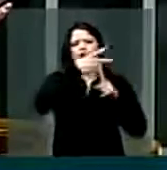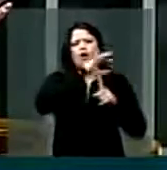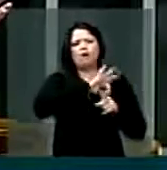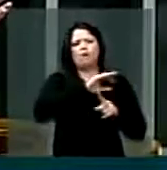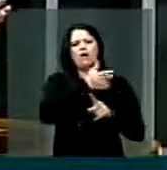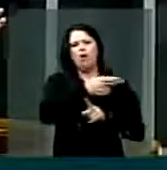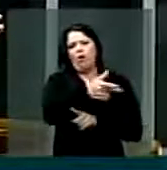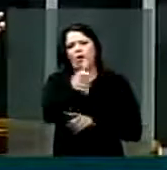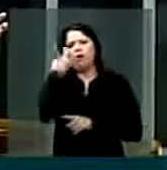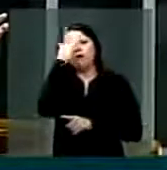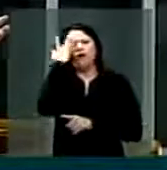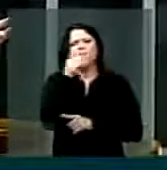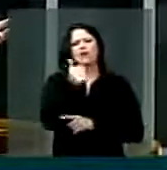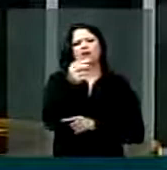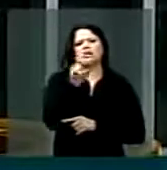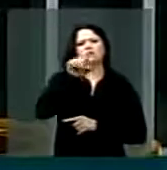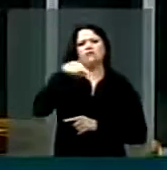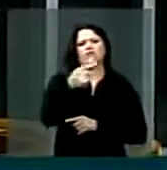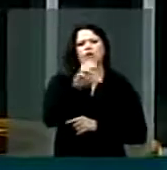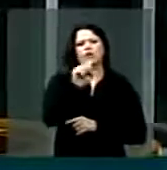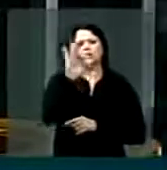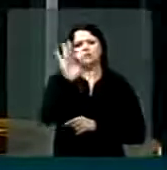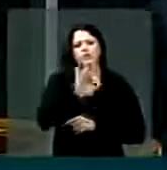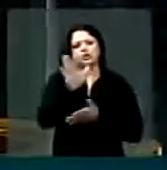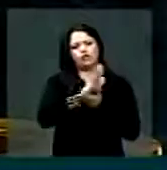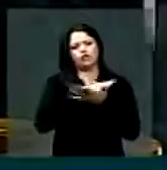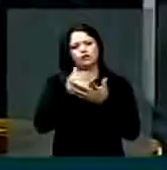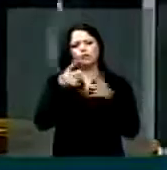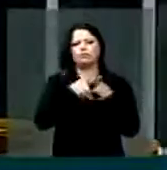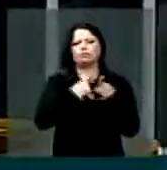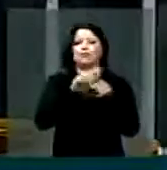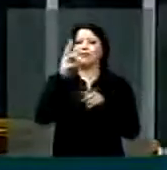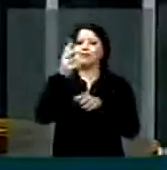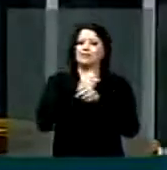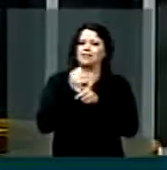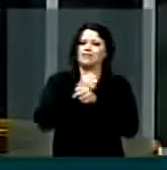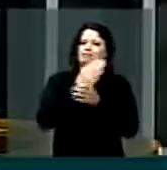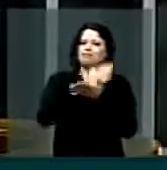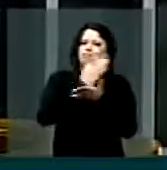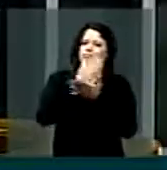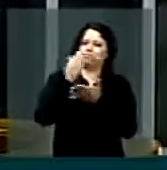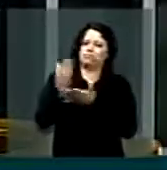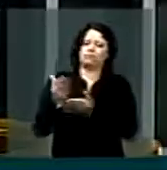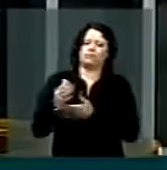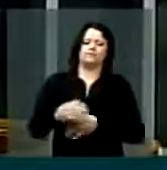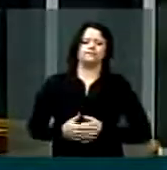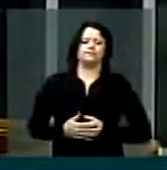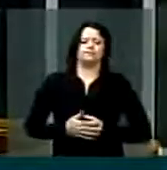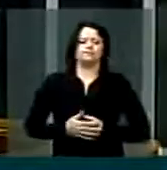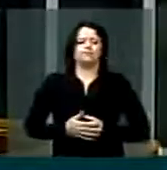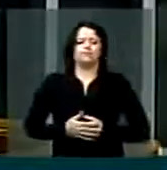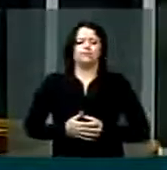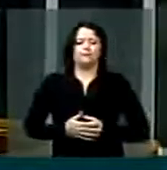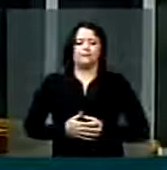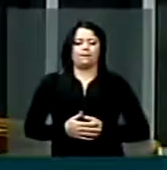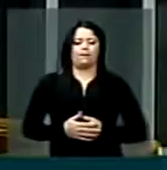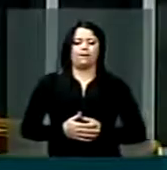demais, de 15,8%, dividido também em 3 anos. Mas, embora